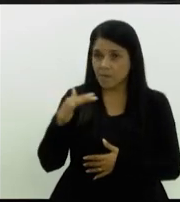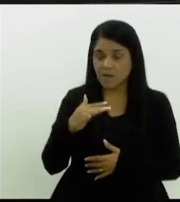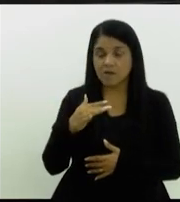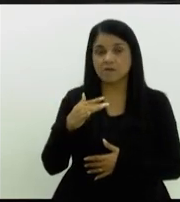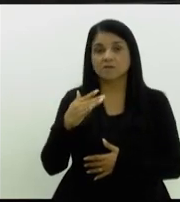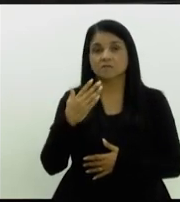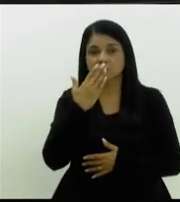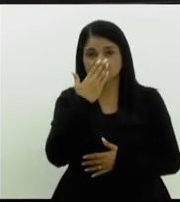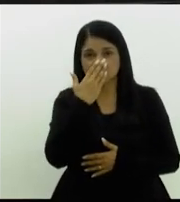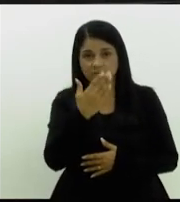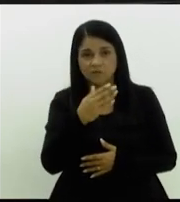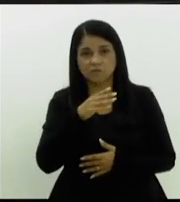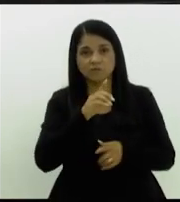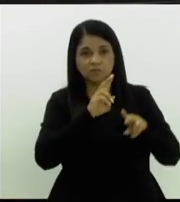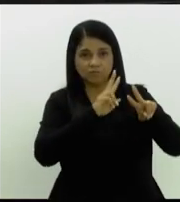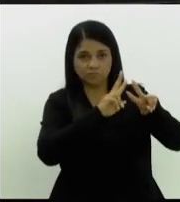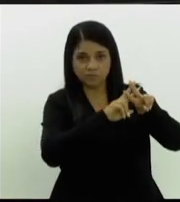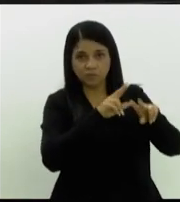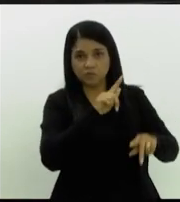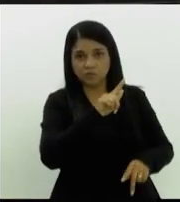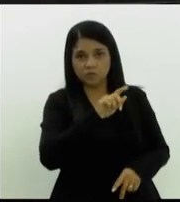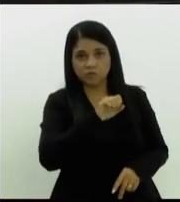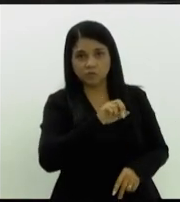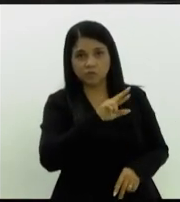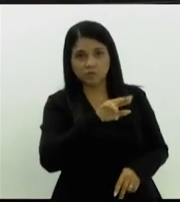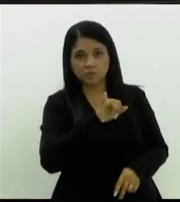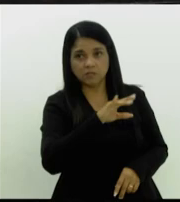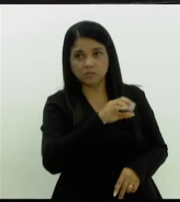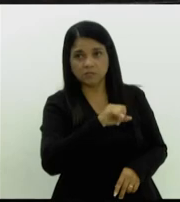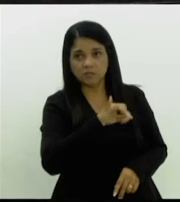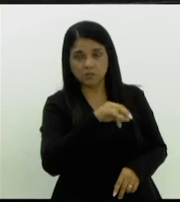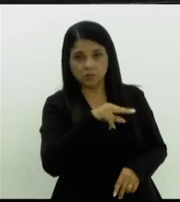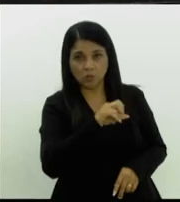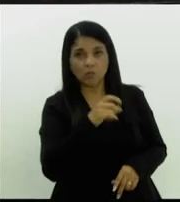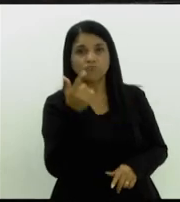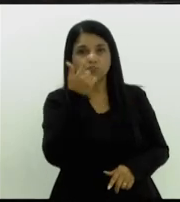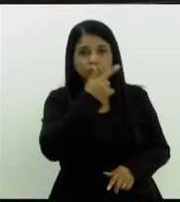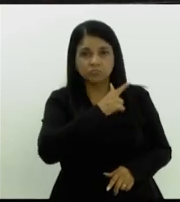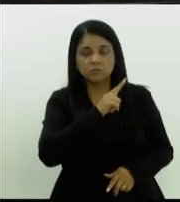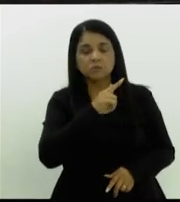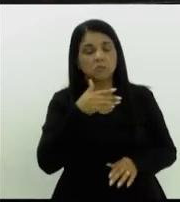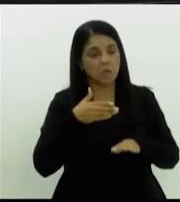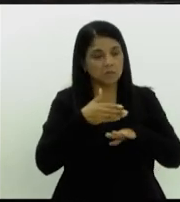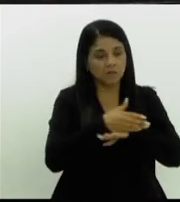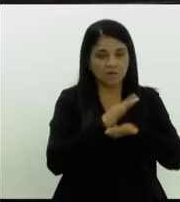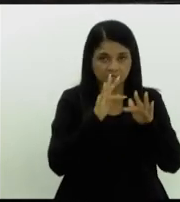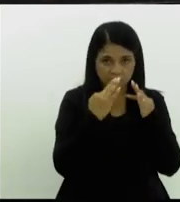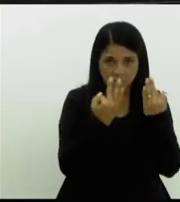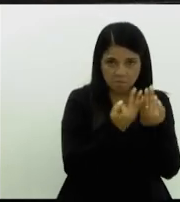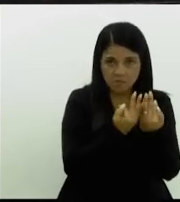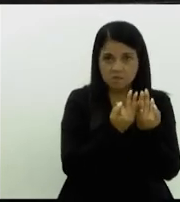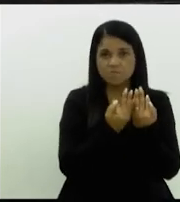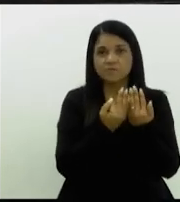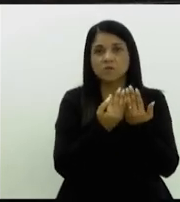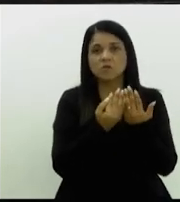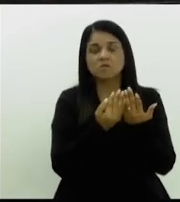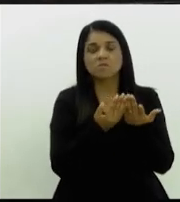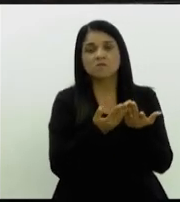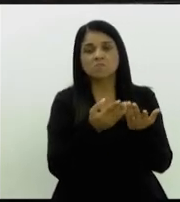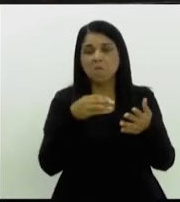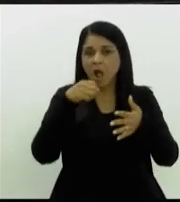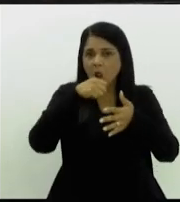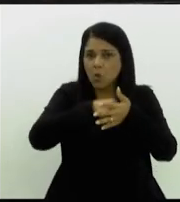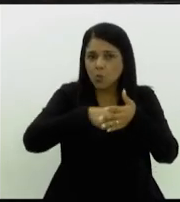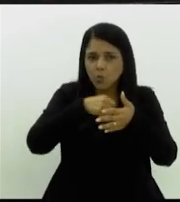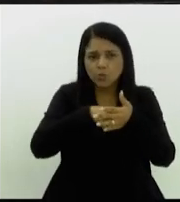Jericinó, que os familiares conseguiram entrar e deixar esse simbolismo, esse cartão de luta